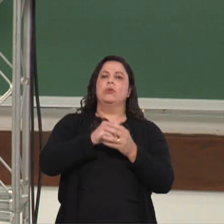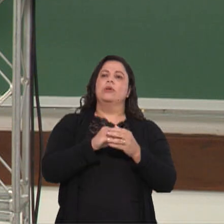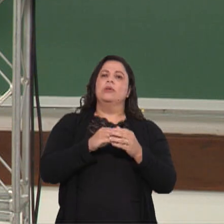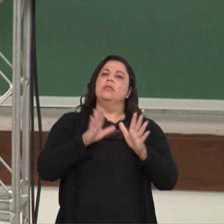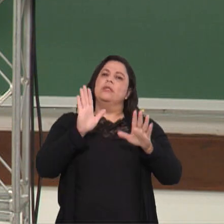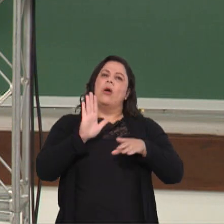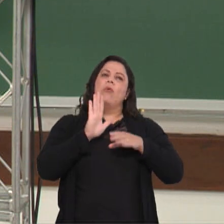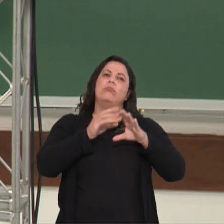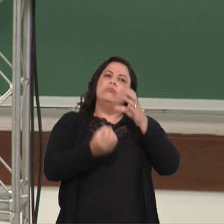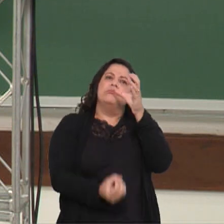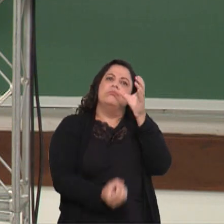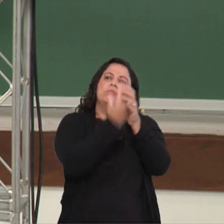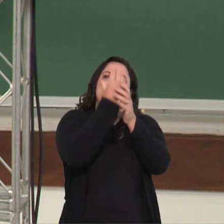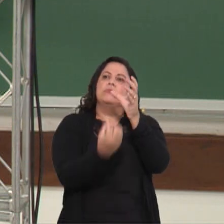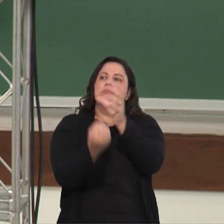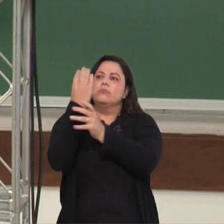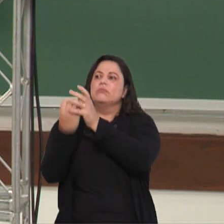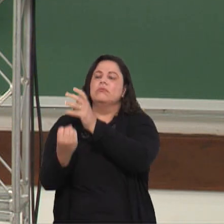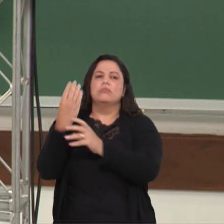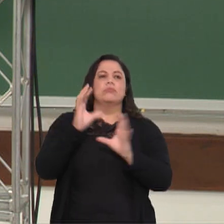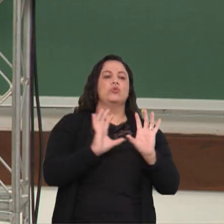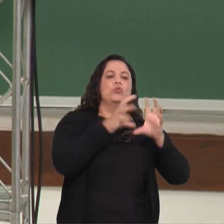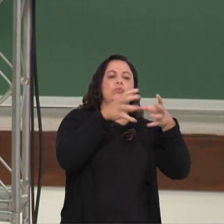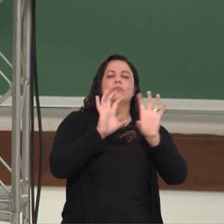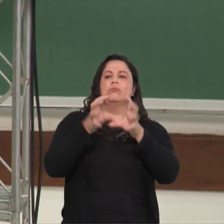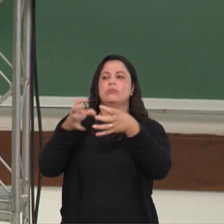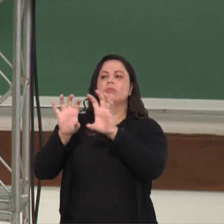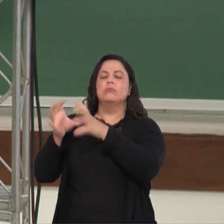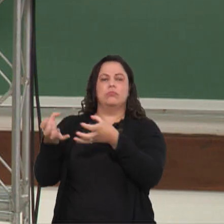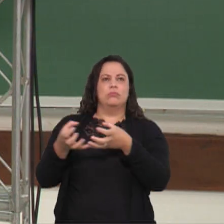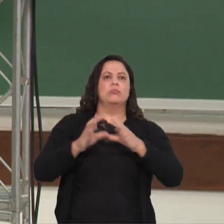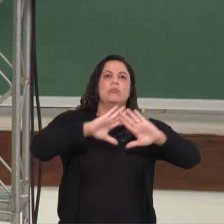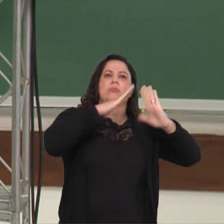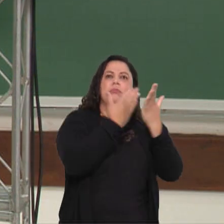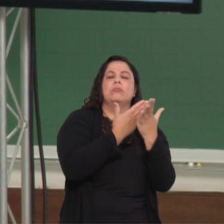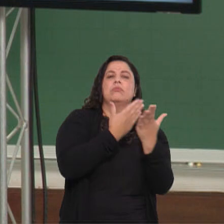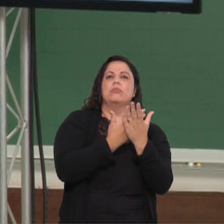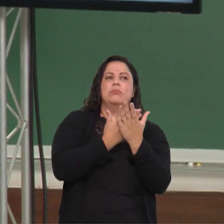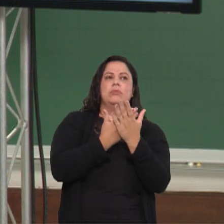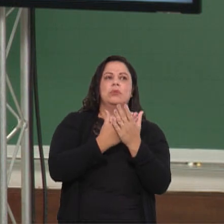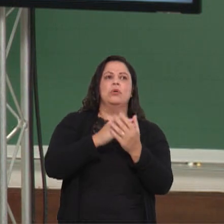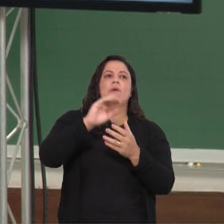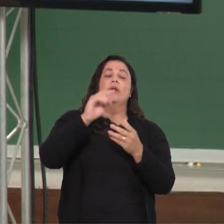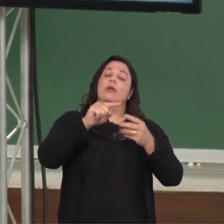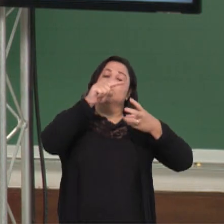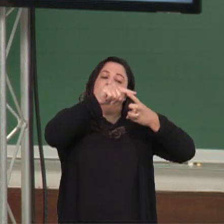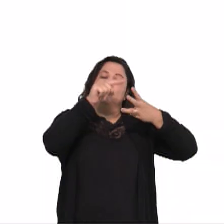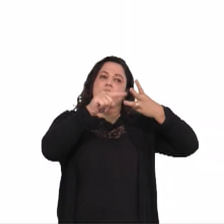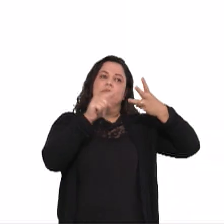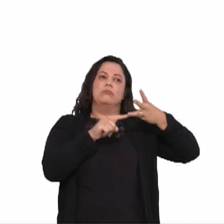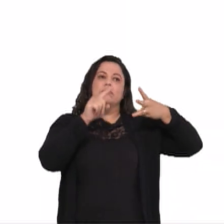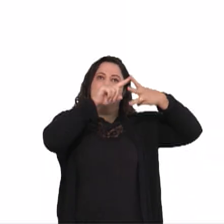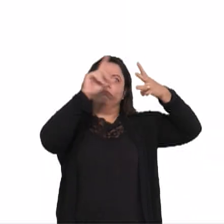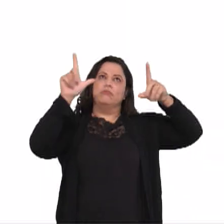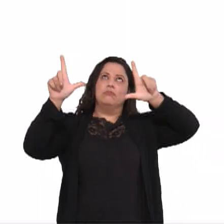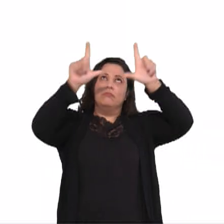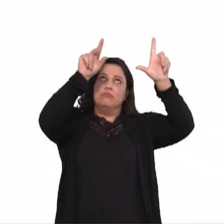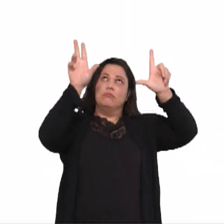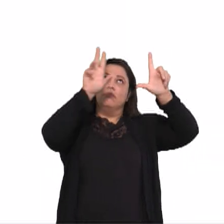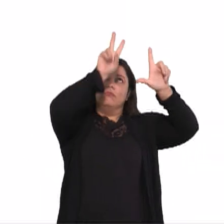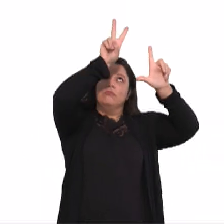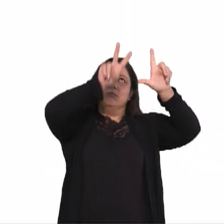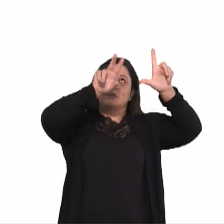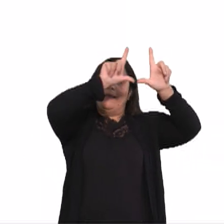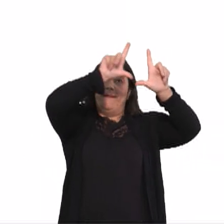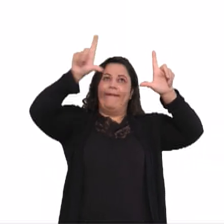tá? São várias, eu destaquei aqui apenas algumas delas, o estoicismo, o epicurismo e o